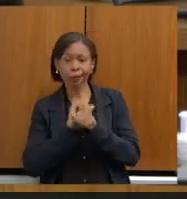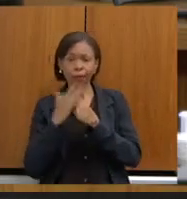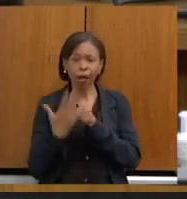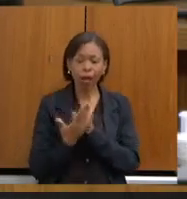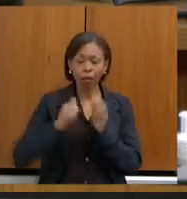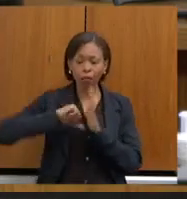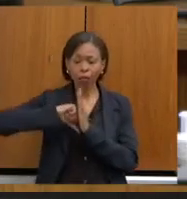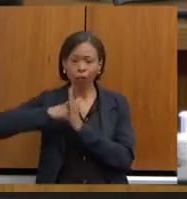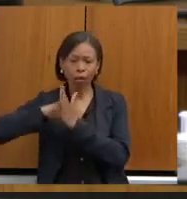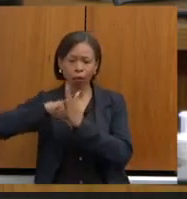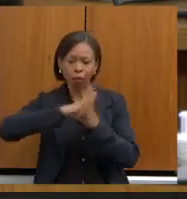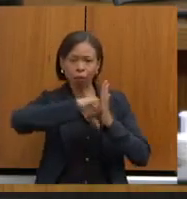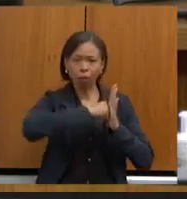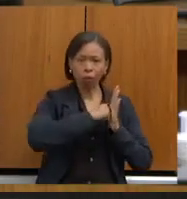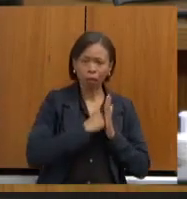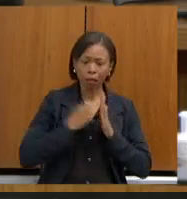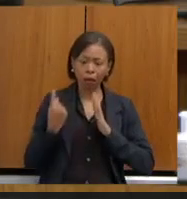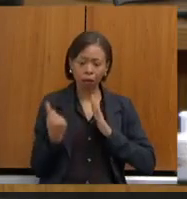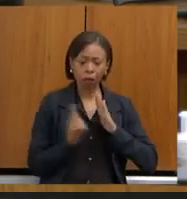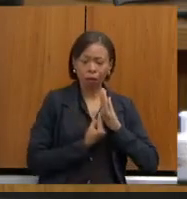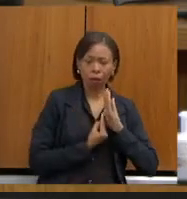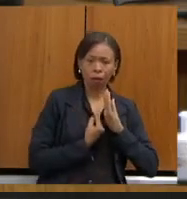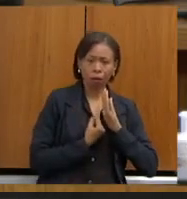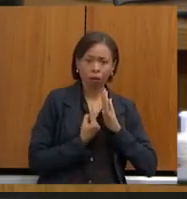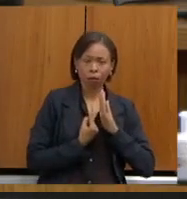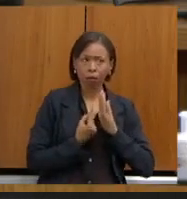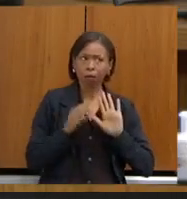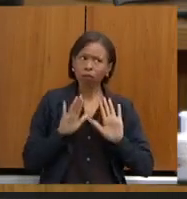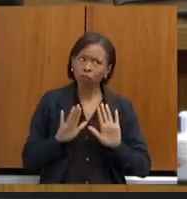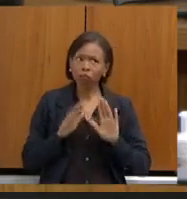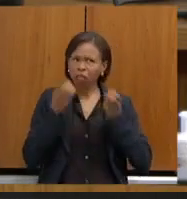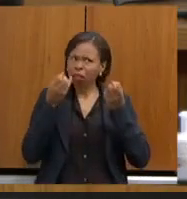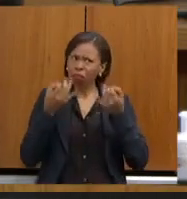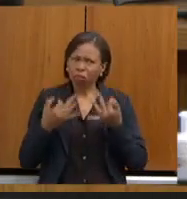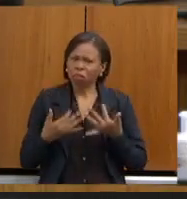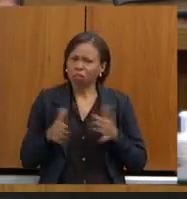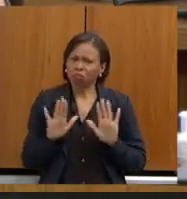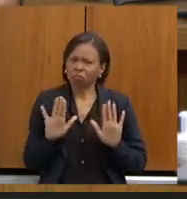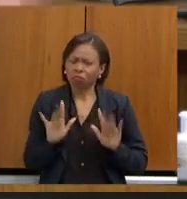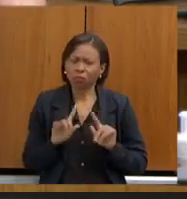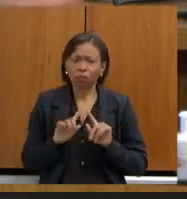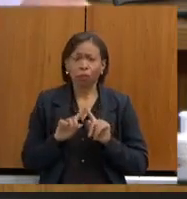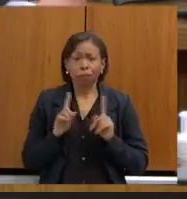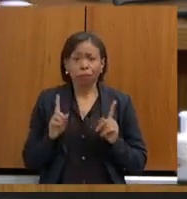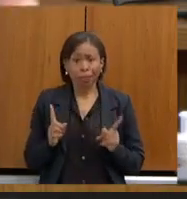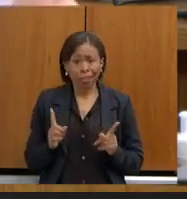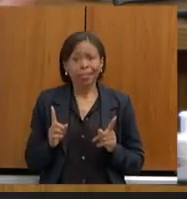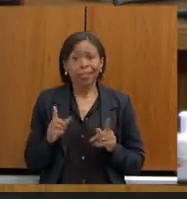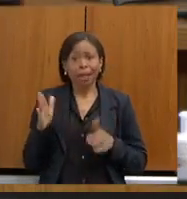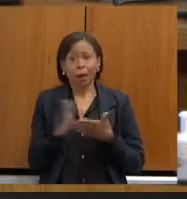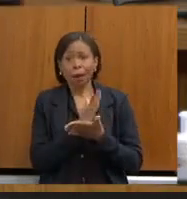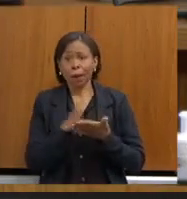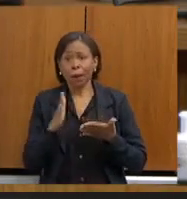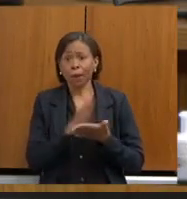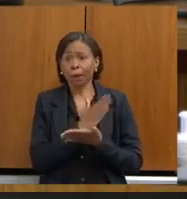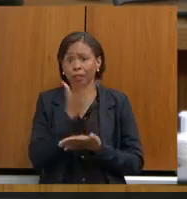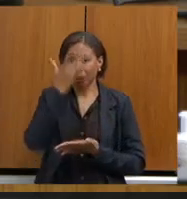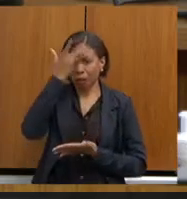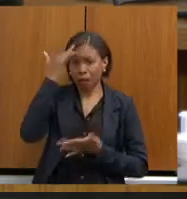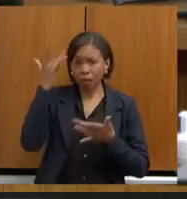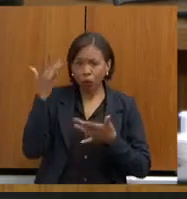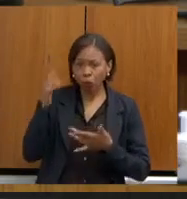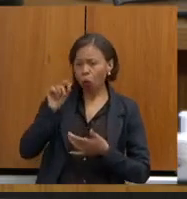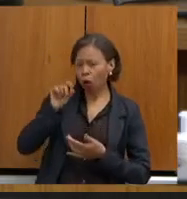aumento de convivência e ele não é justificativa alguma é mas as pessoas têm que ser punido foi que fazer mas às vezes pessoas agressivas vão